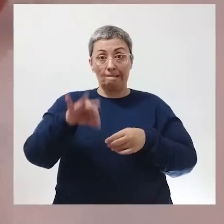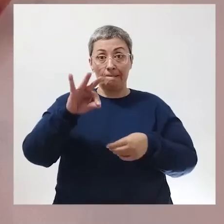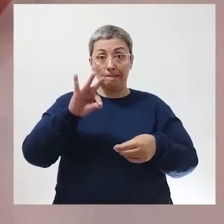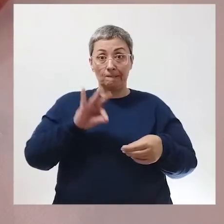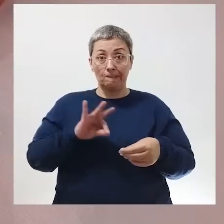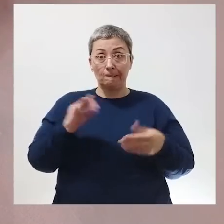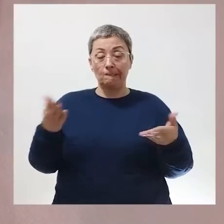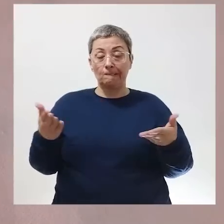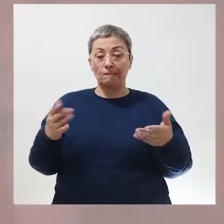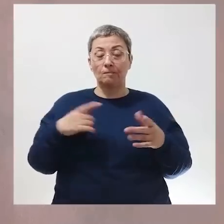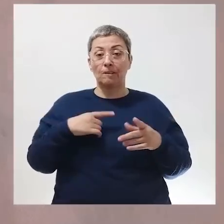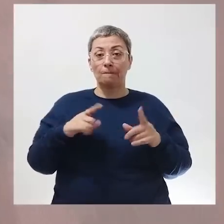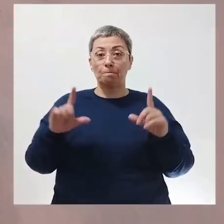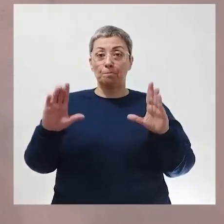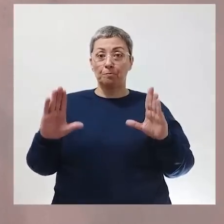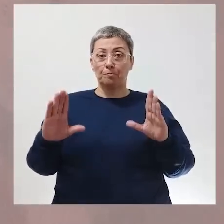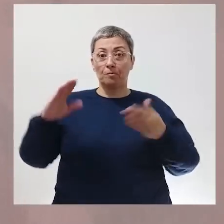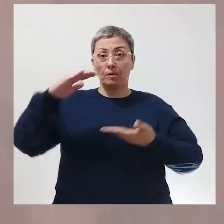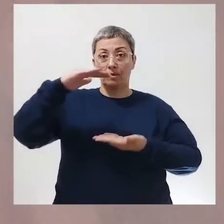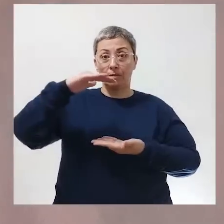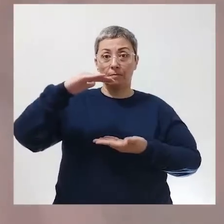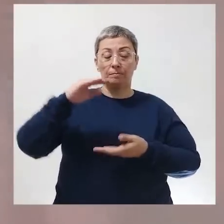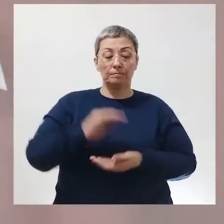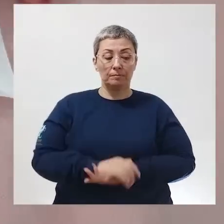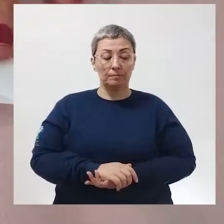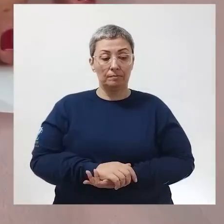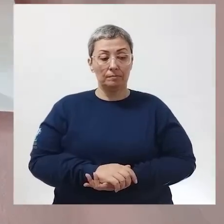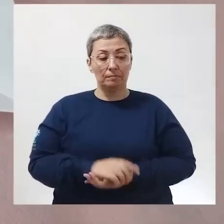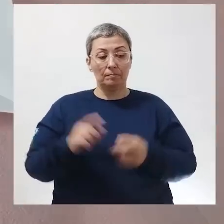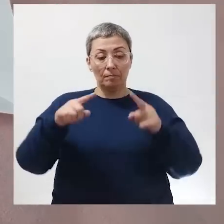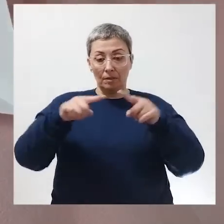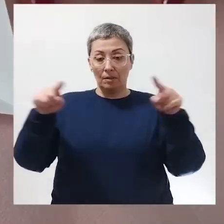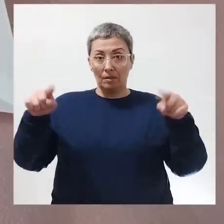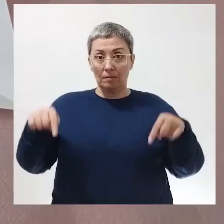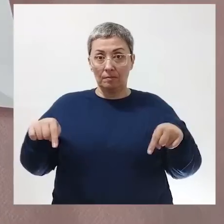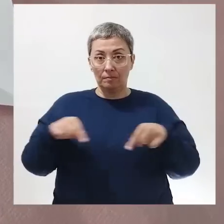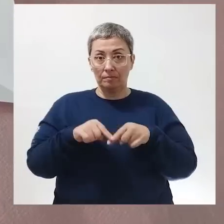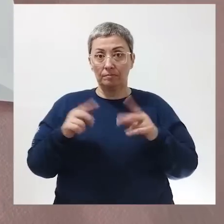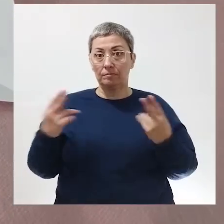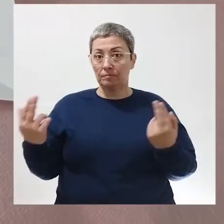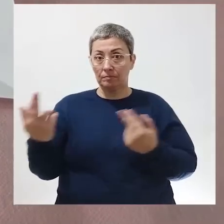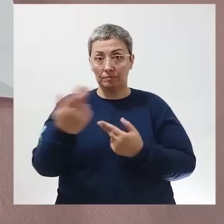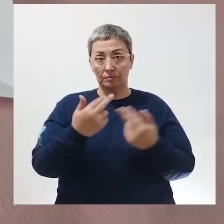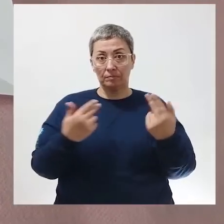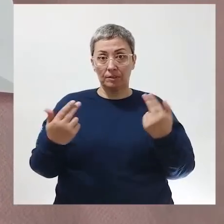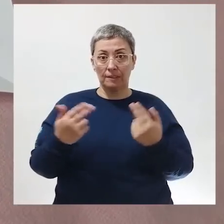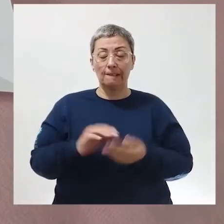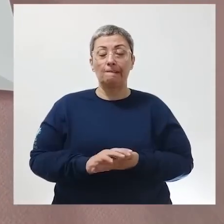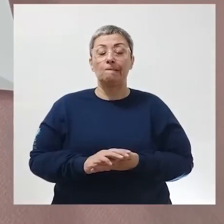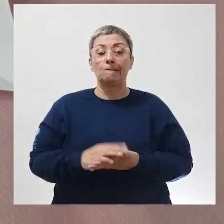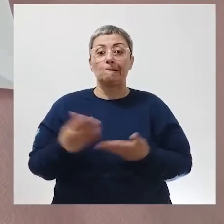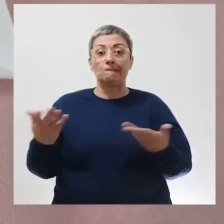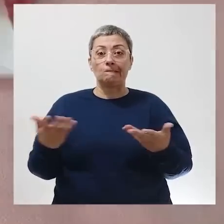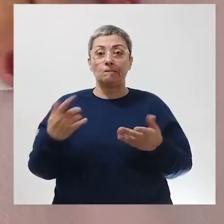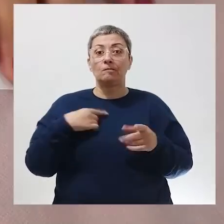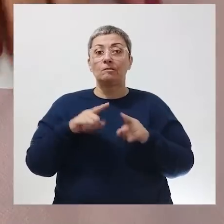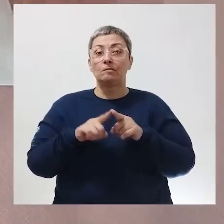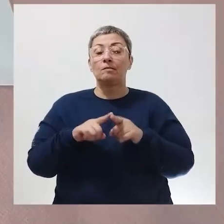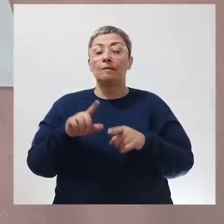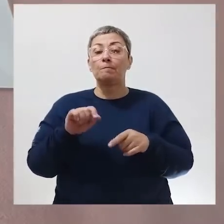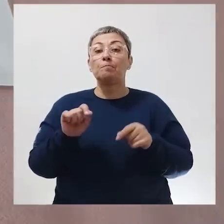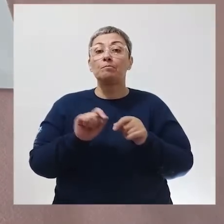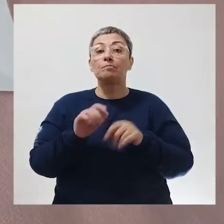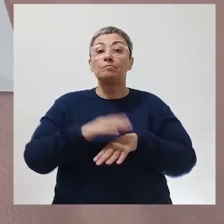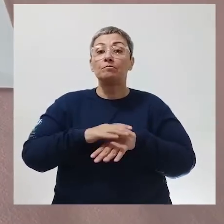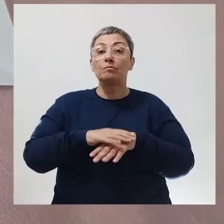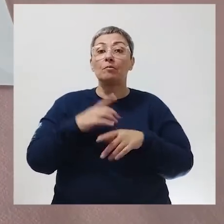nós ficamos agora com um quadrado, olha, as quatro partes do mesmo tamanho. Aí o que nós